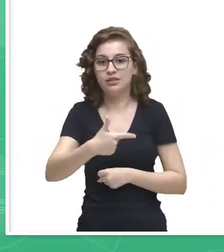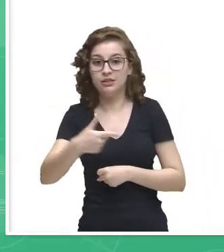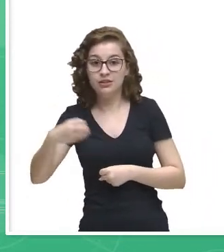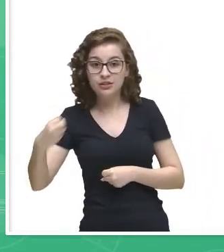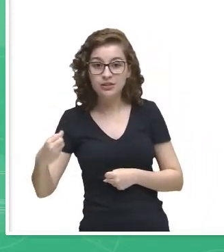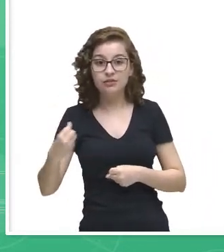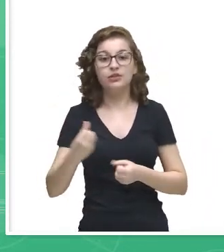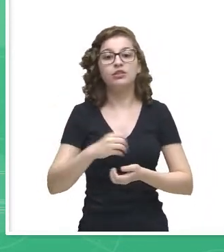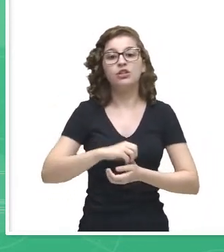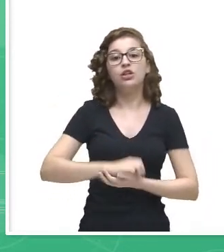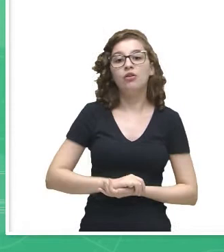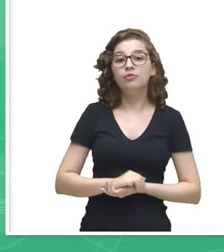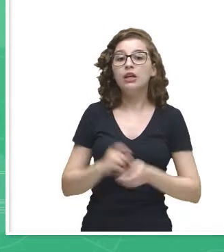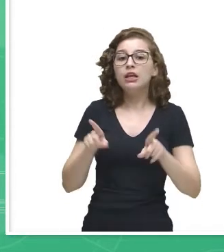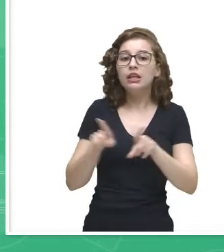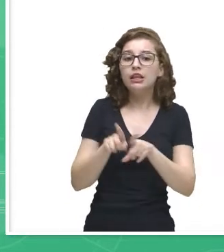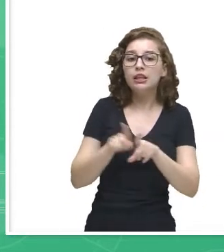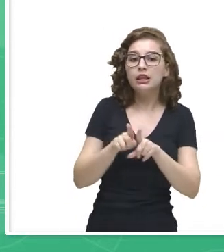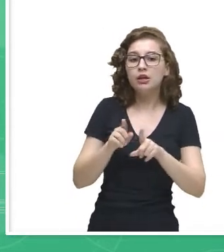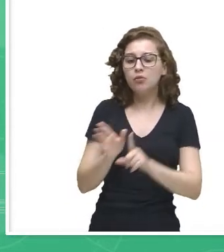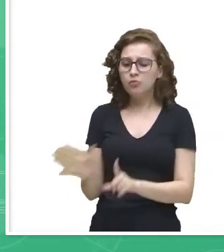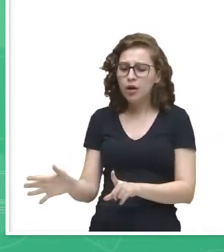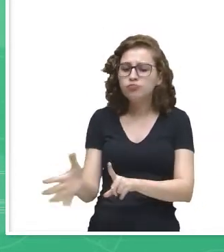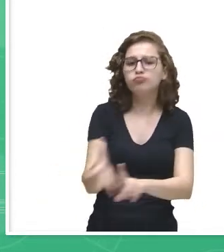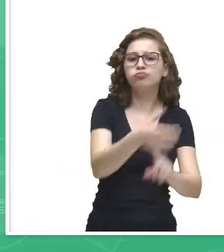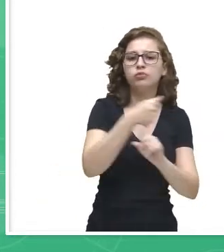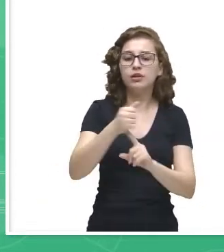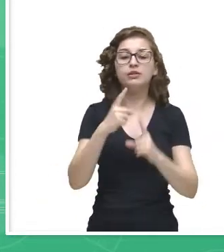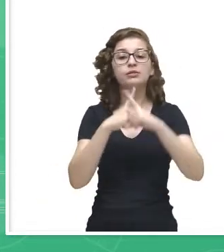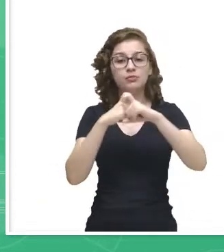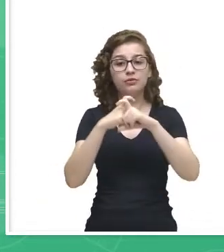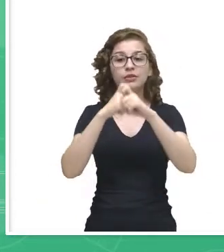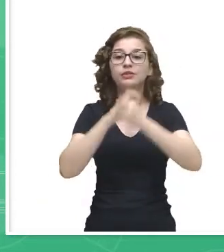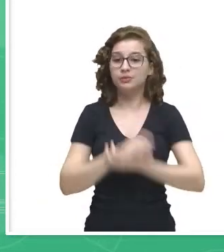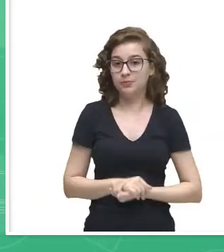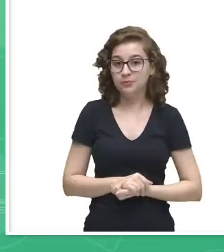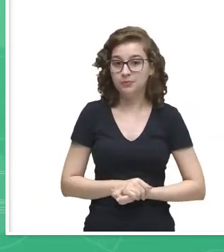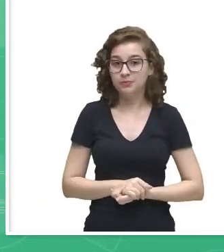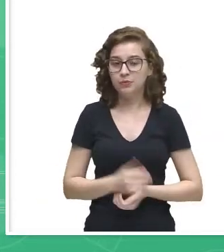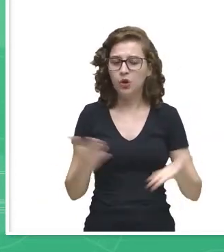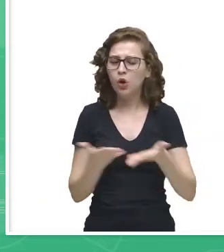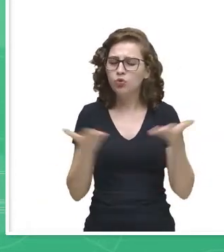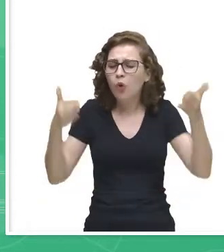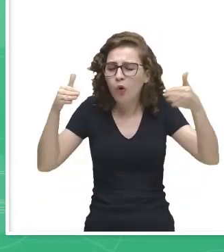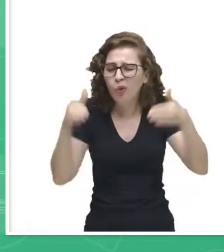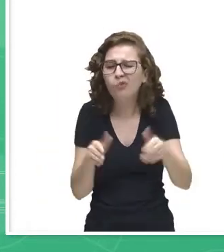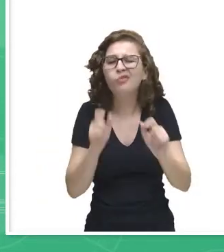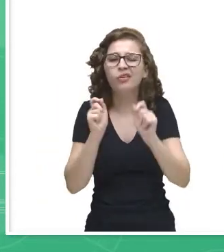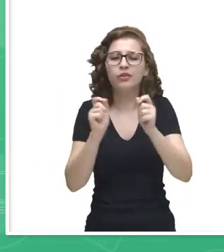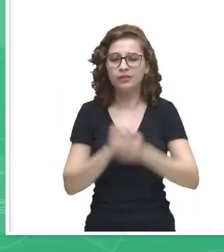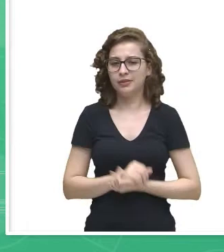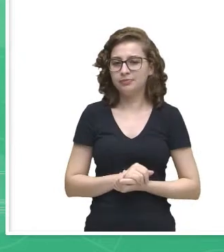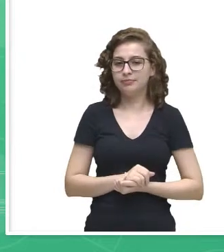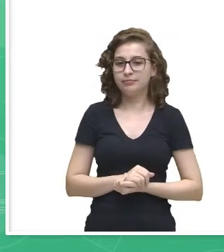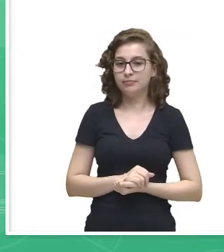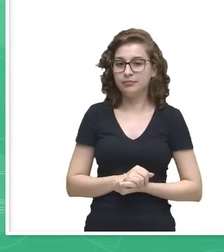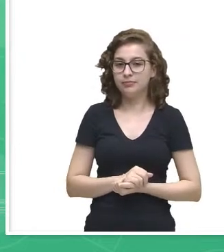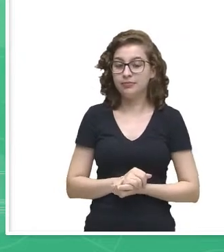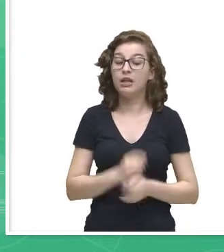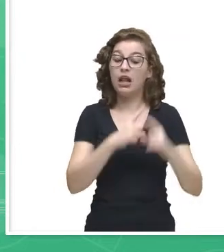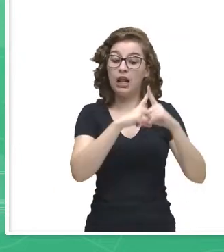e fascismo. Muito bem, nosso foco dessa aula vai ser justamente sobre o nazismo e